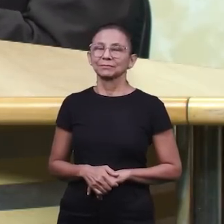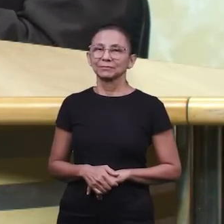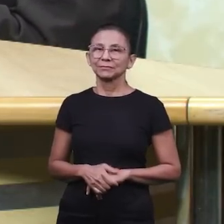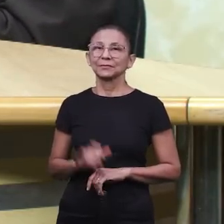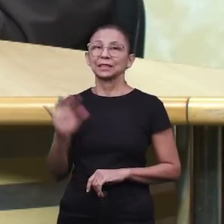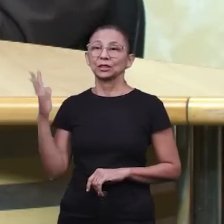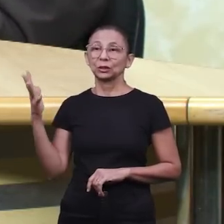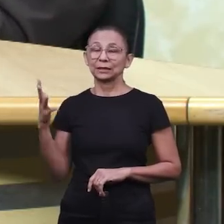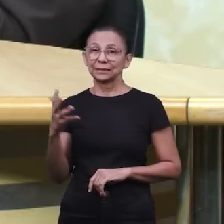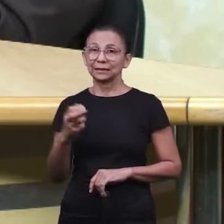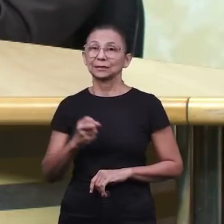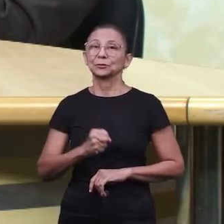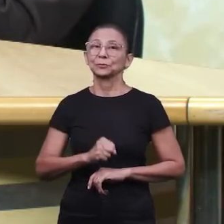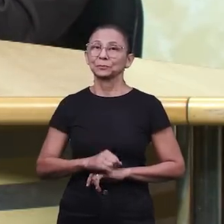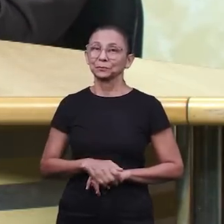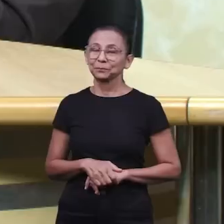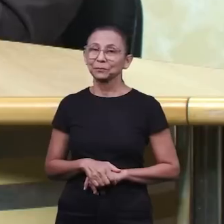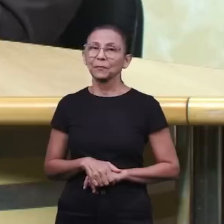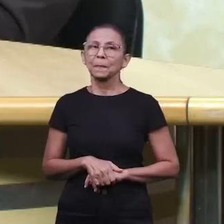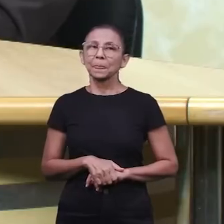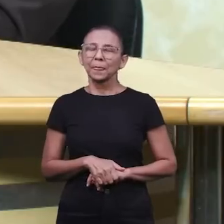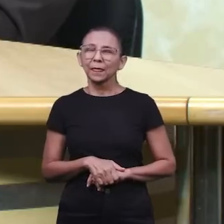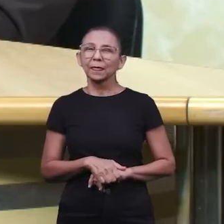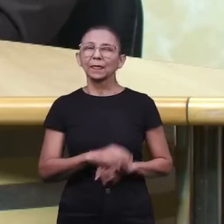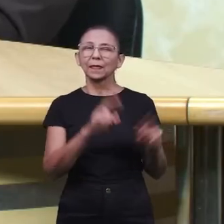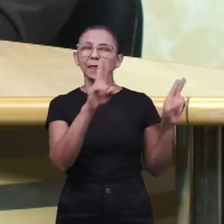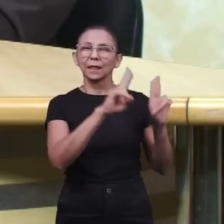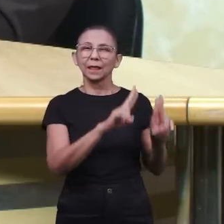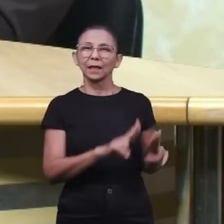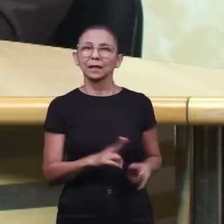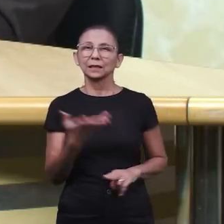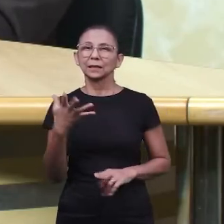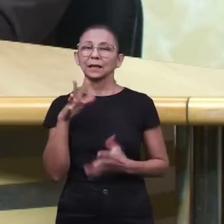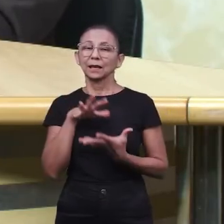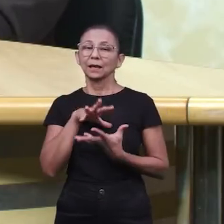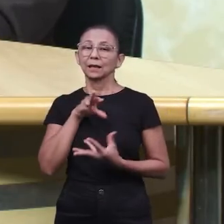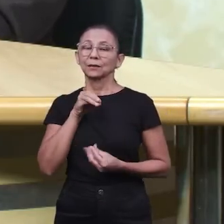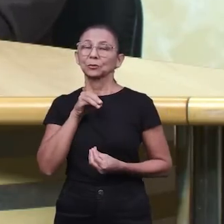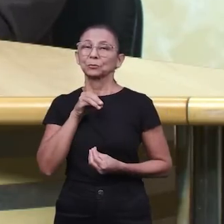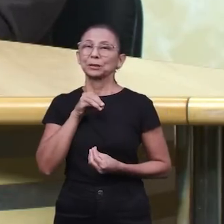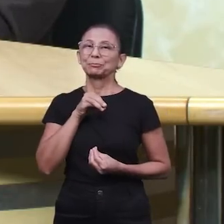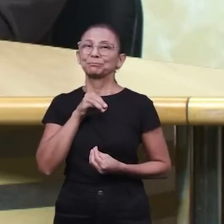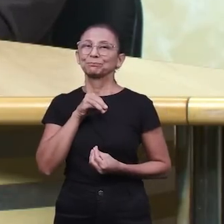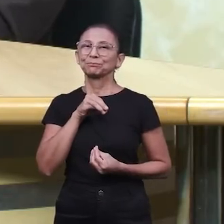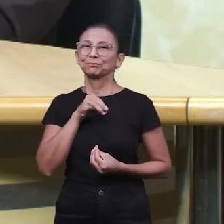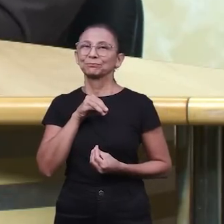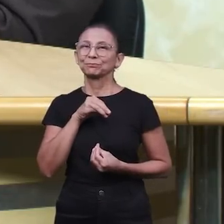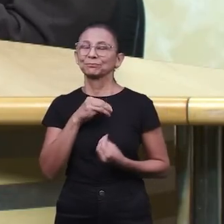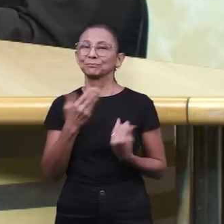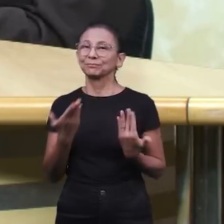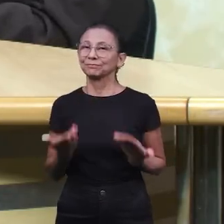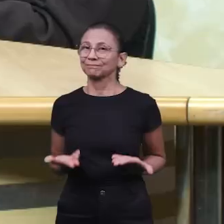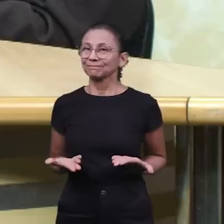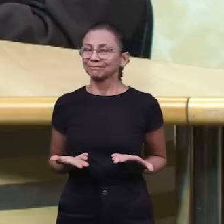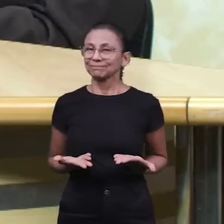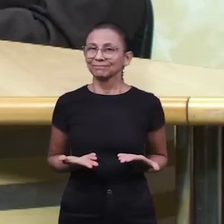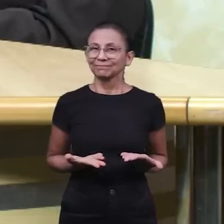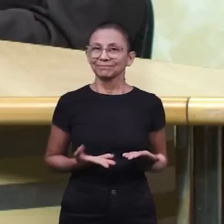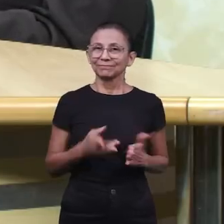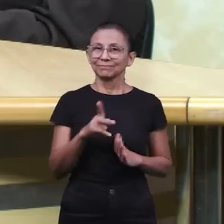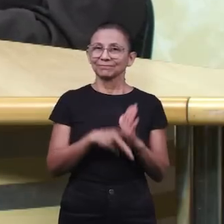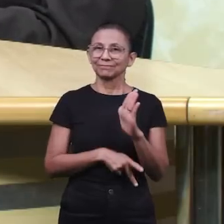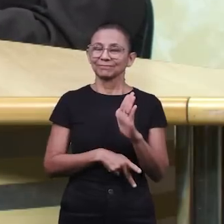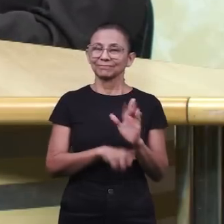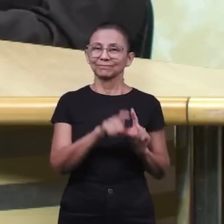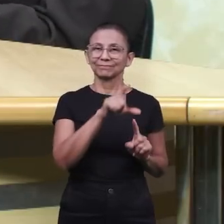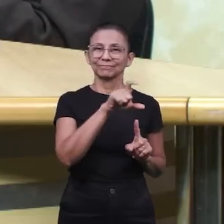ele exigia isso, ou seja, no fundo, ele queria a alma. Então, o projeto do